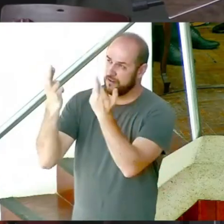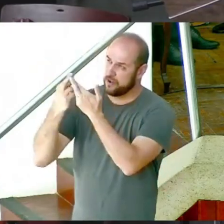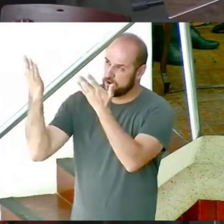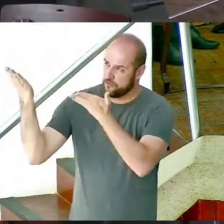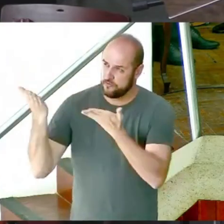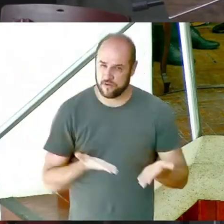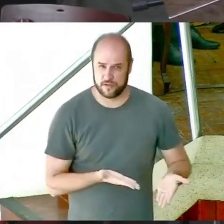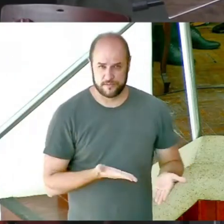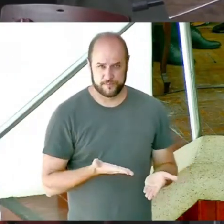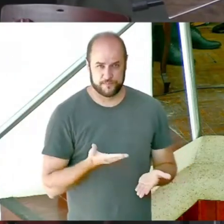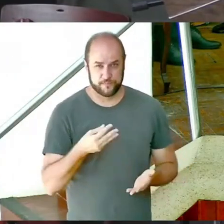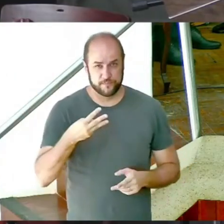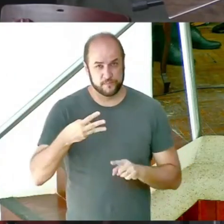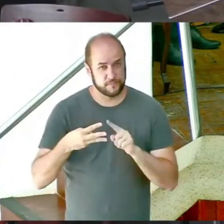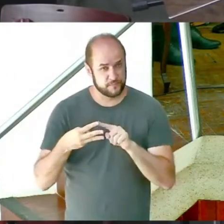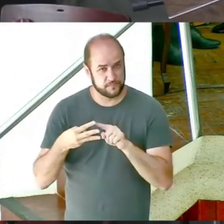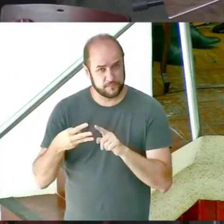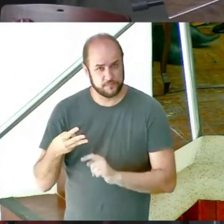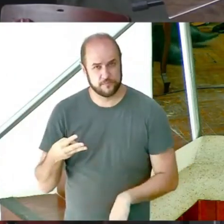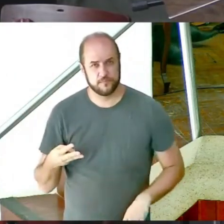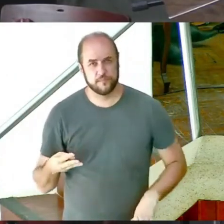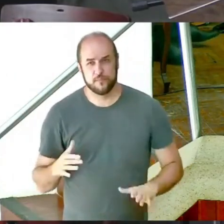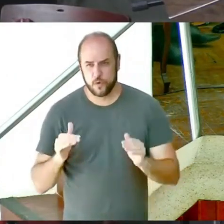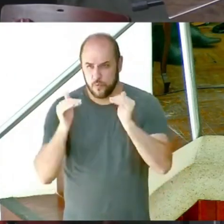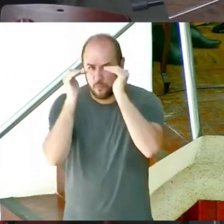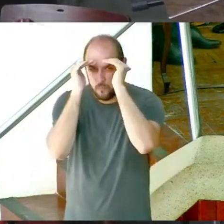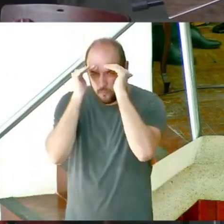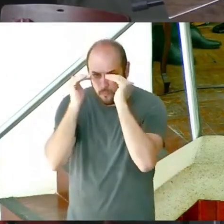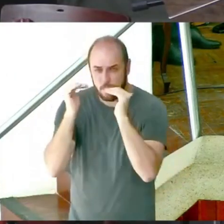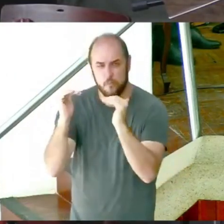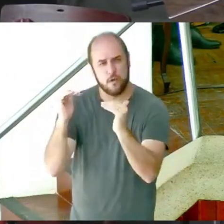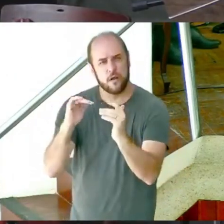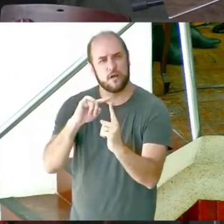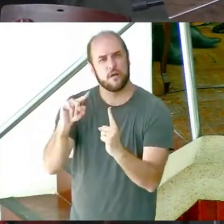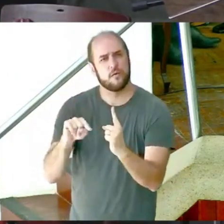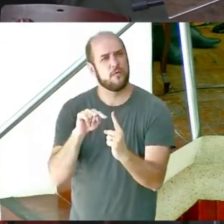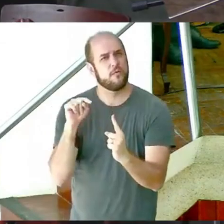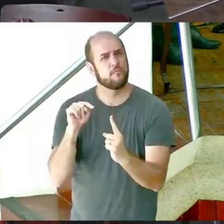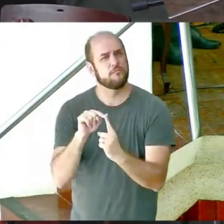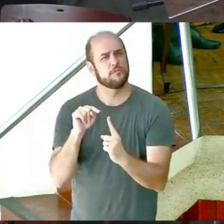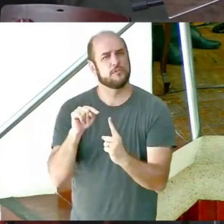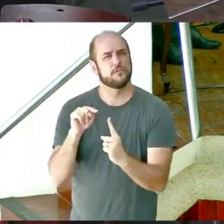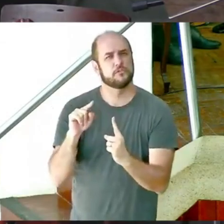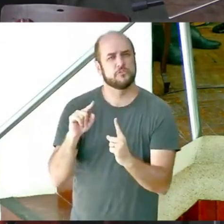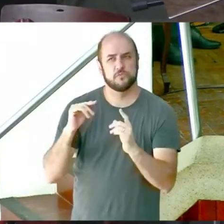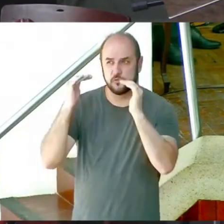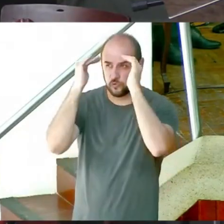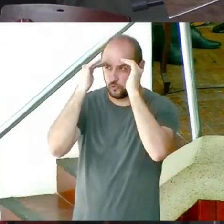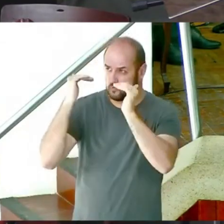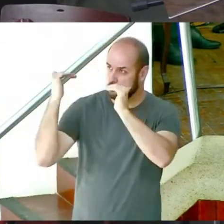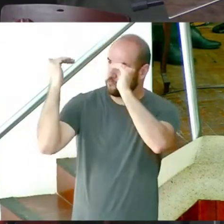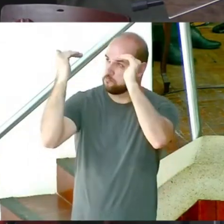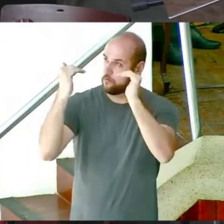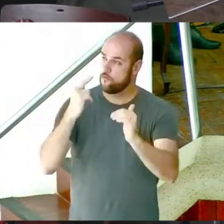é a submissão aos propósitos da soberana vontade